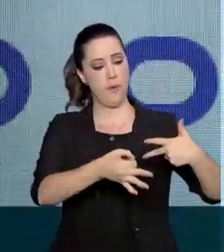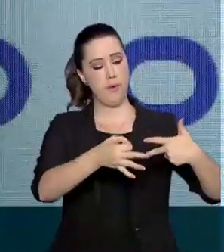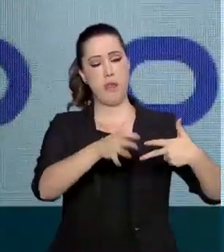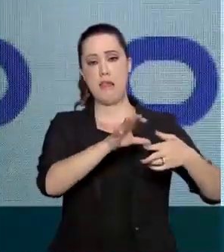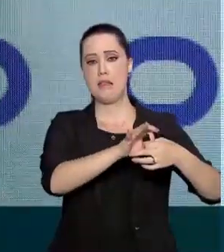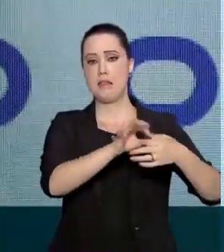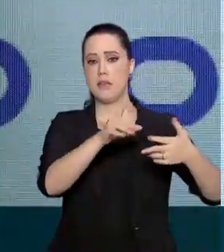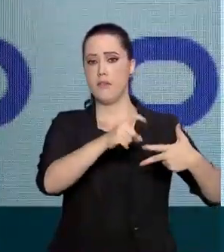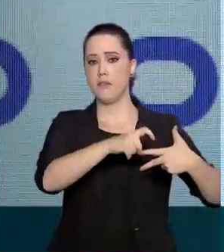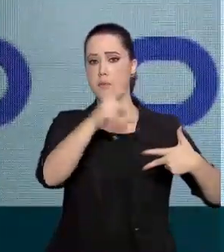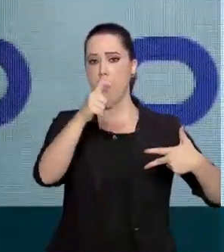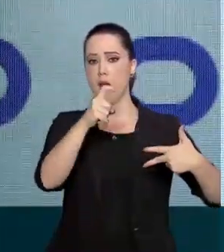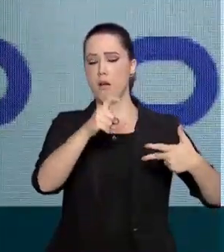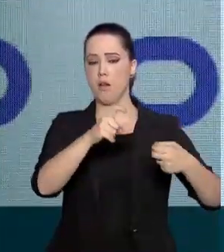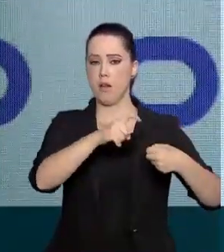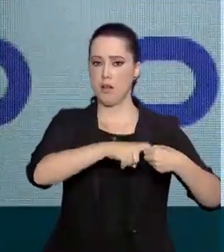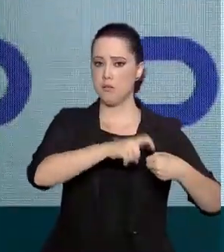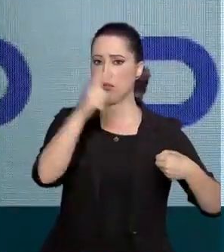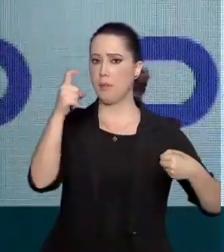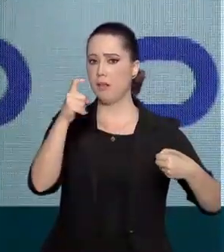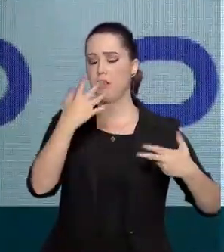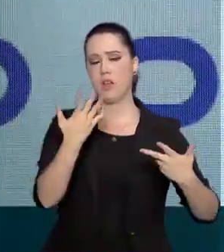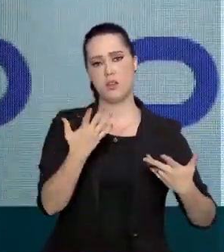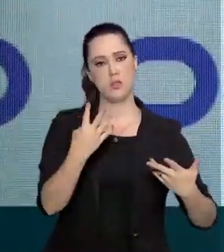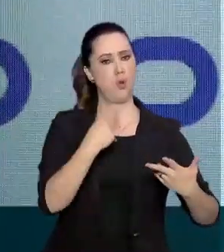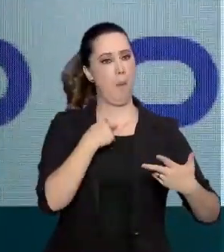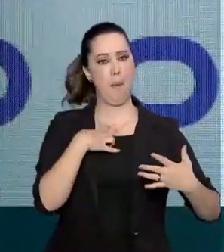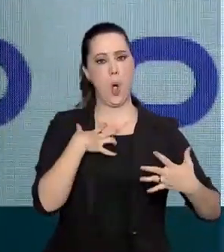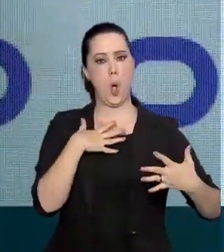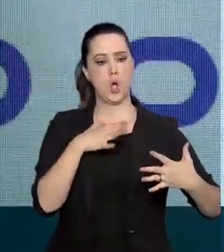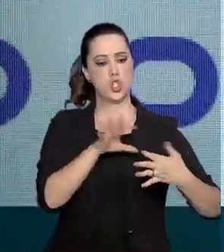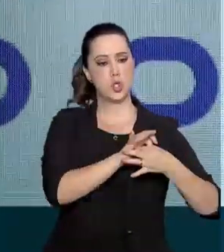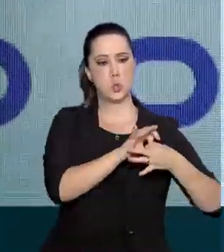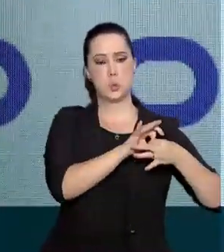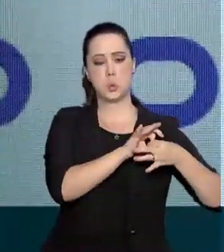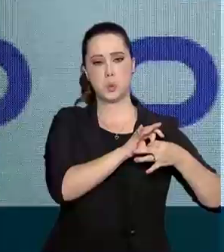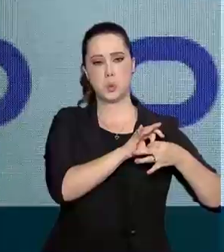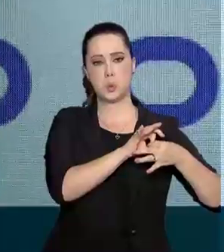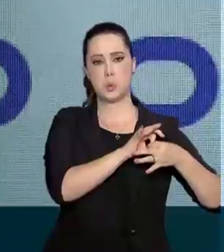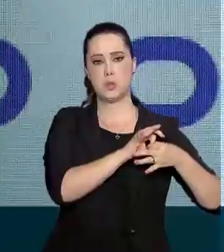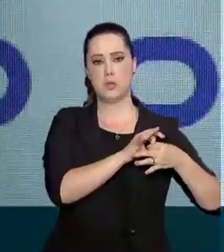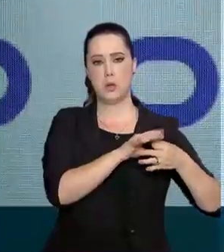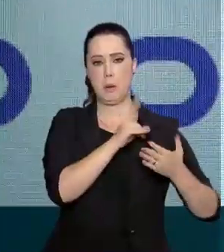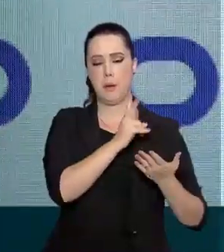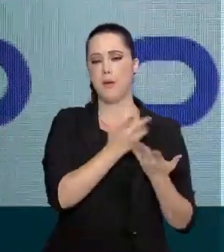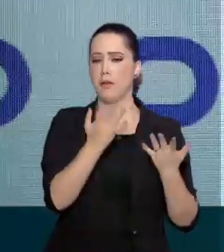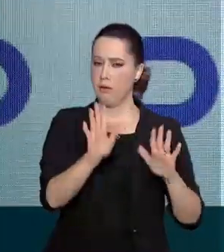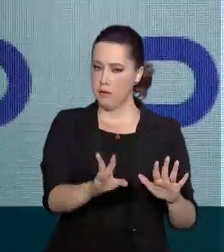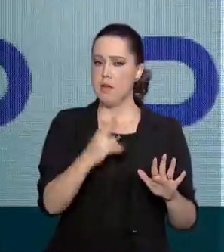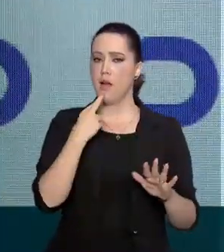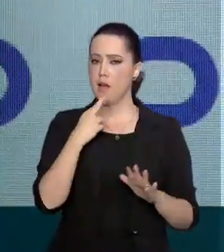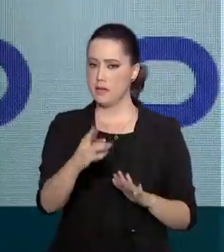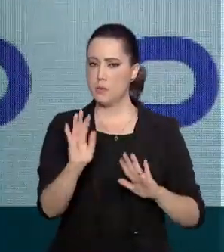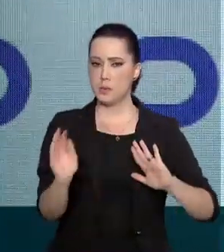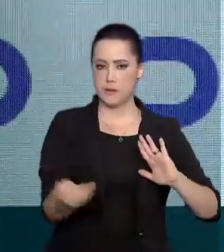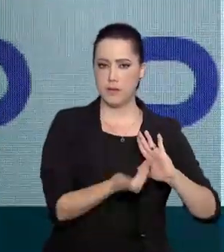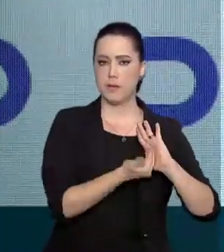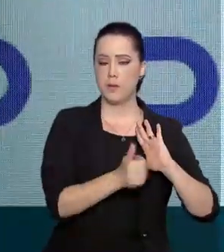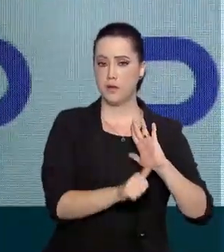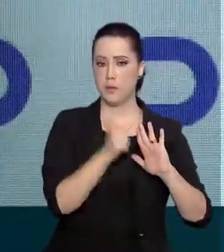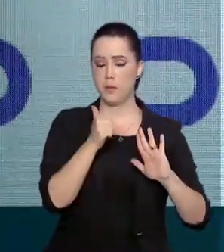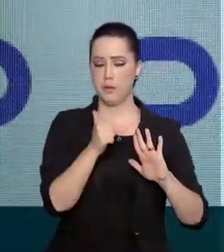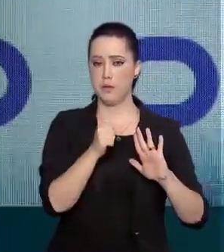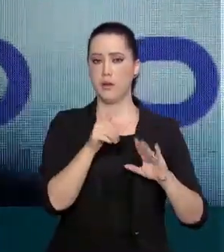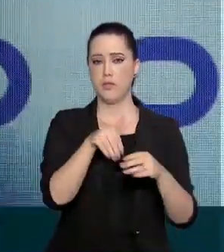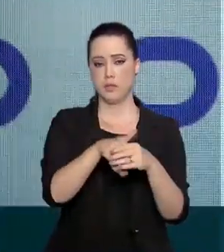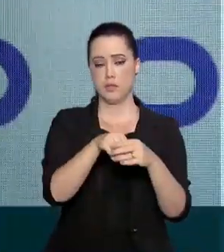Parlamento também vem entendendo dessa maneira. E a resposta da Câmara na primeira votação da nova Previdência, foi